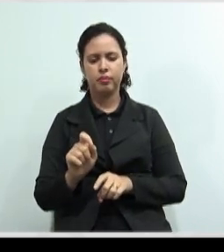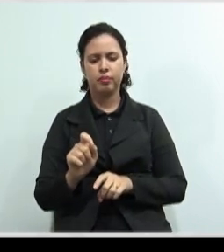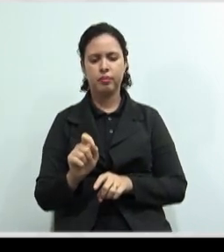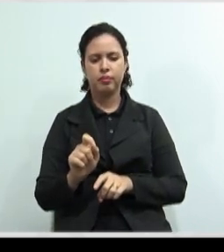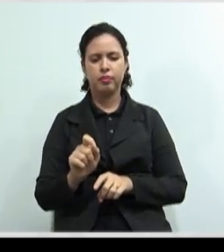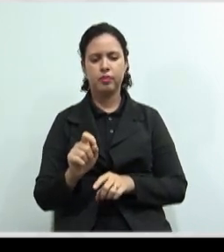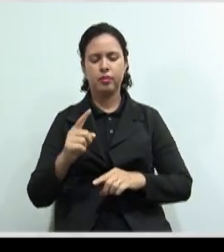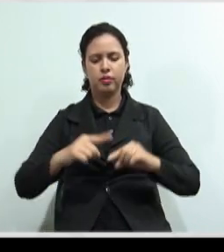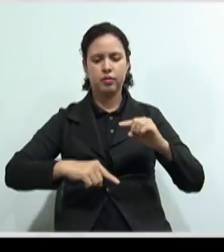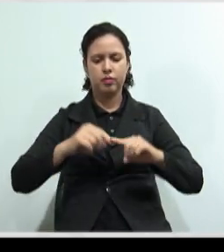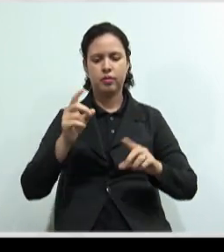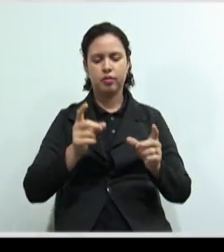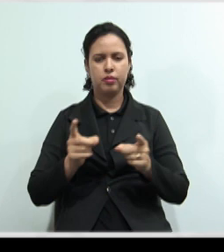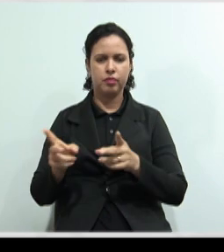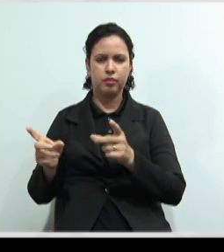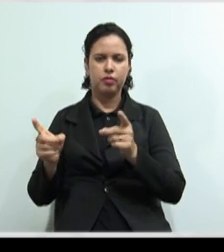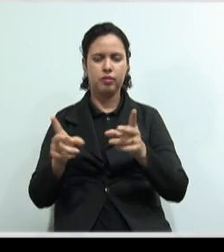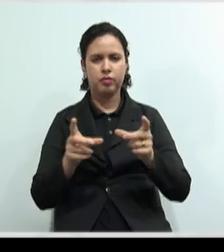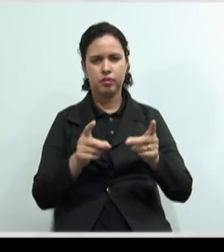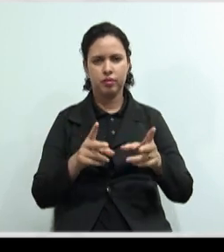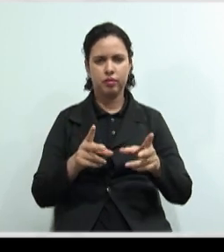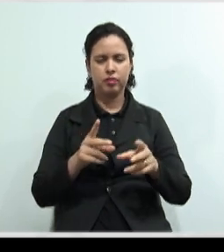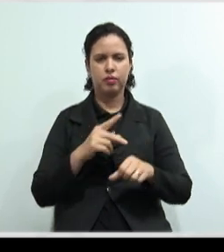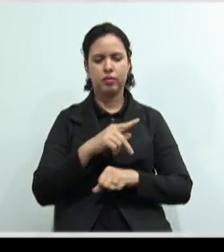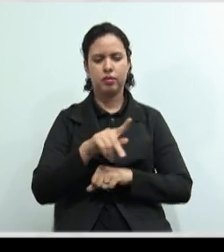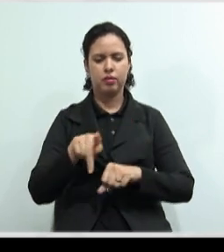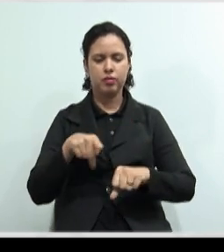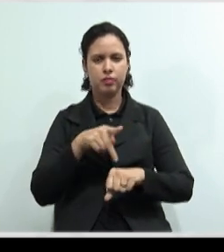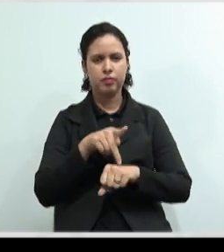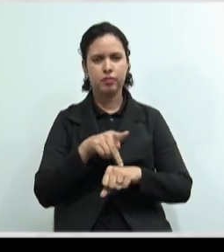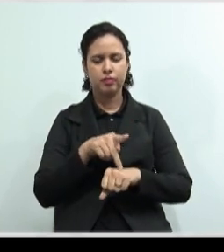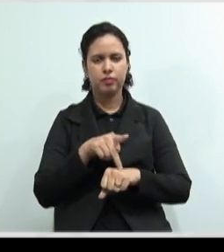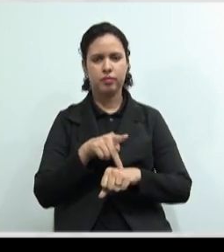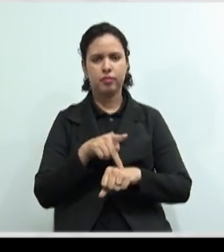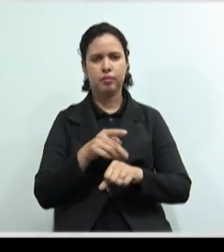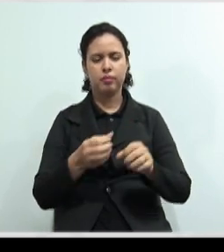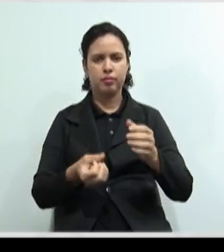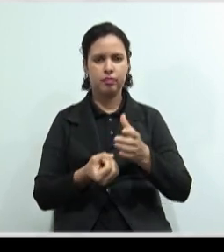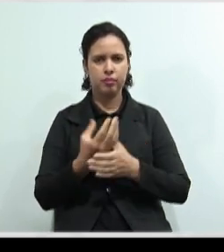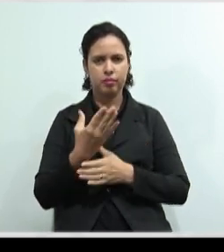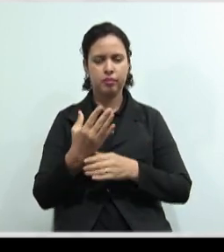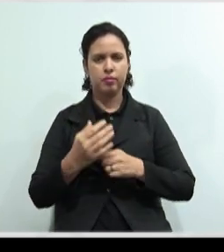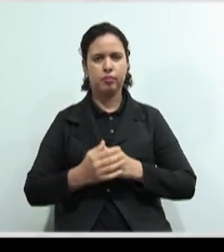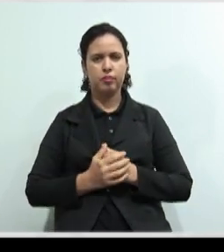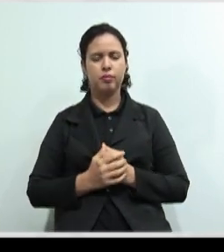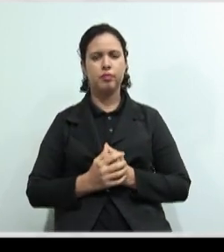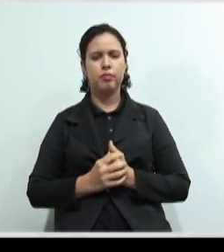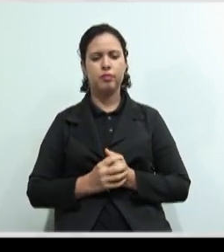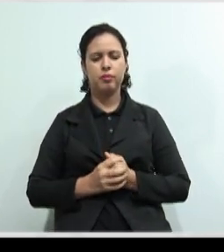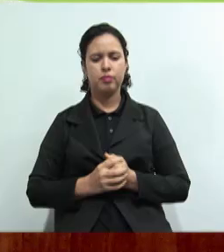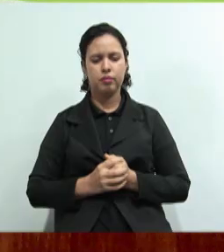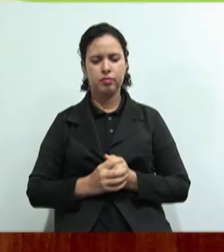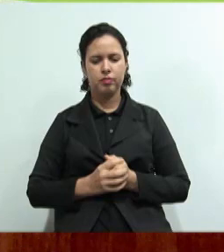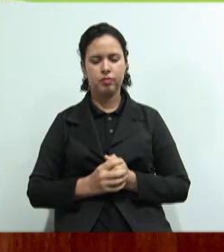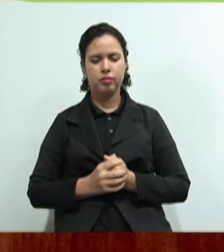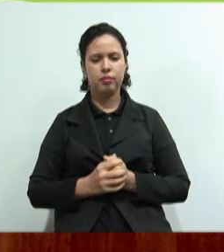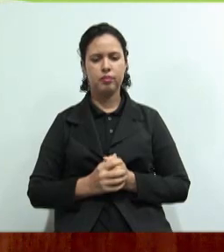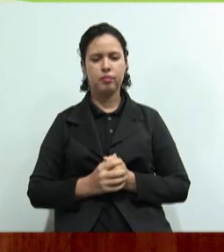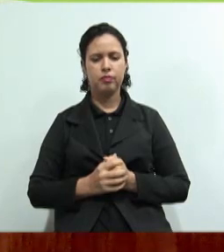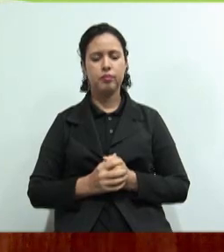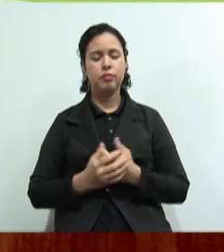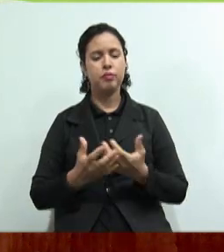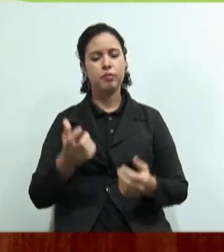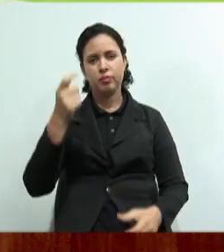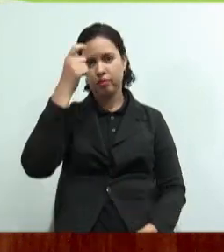dos produtos comercializados no país de origem. Essa questão da sensibilização, pessoal,